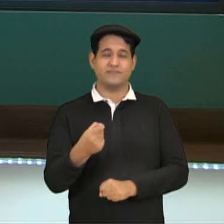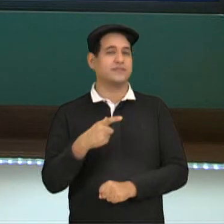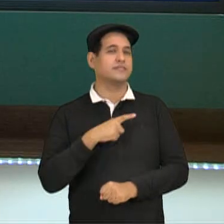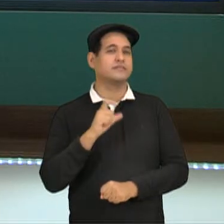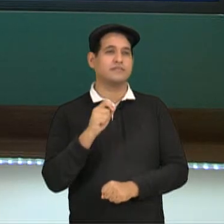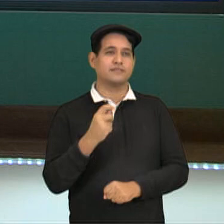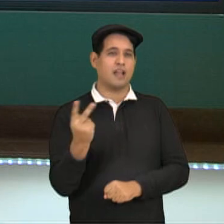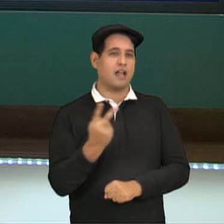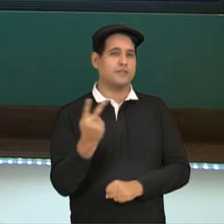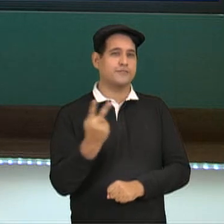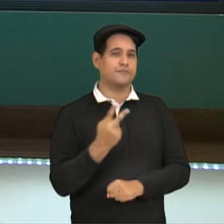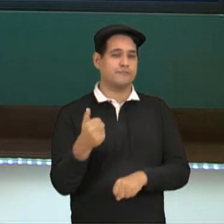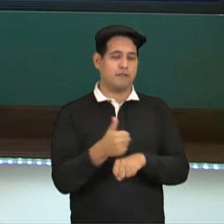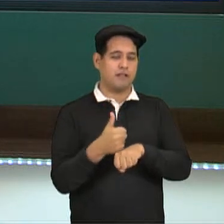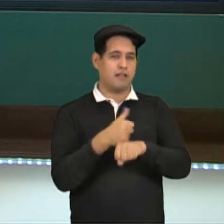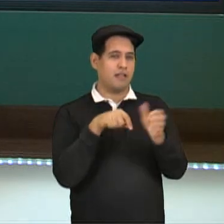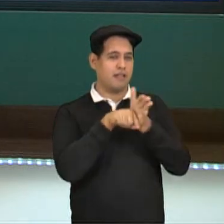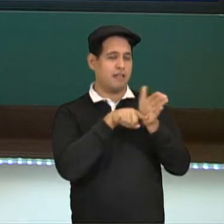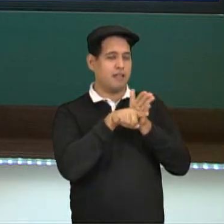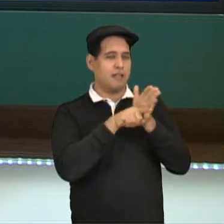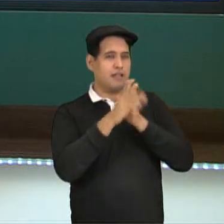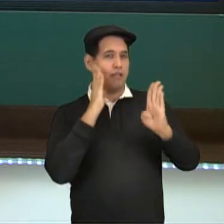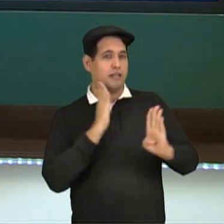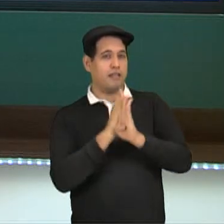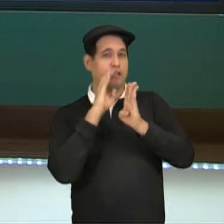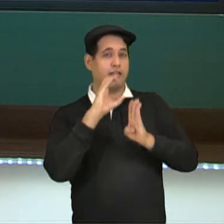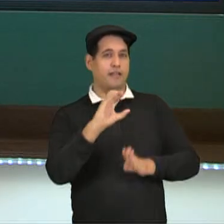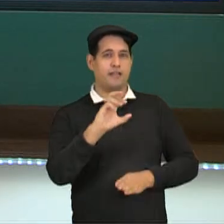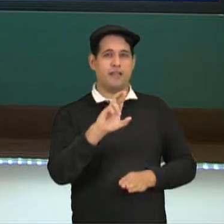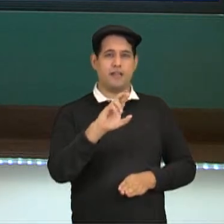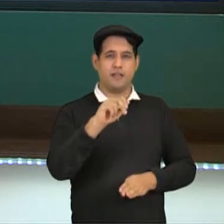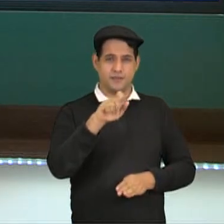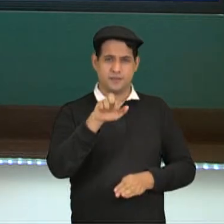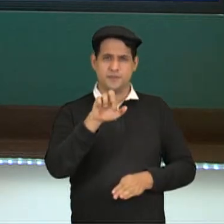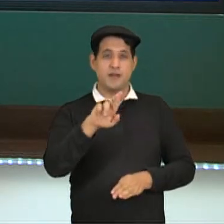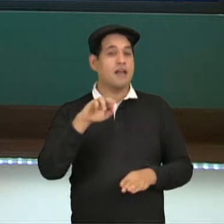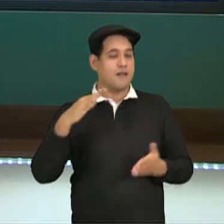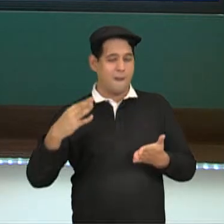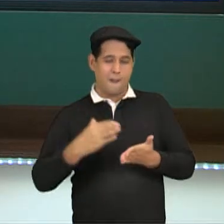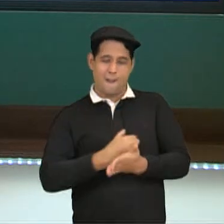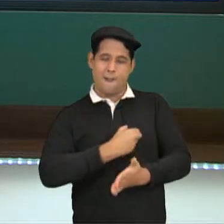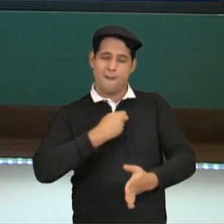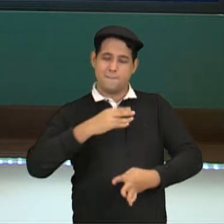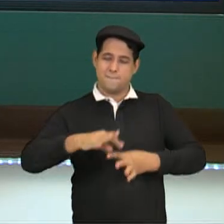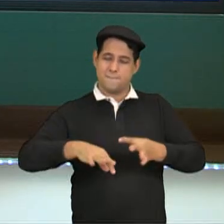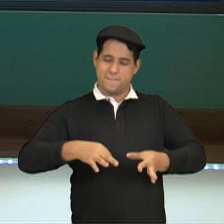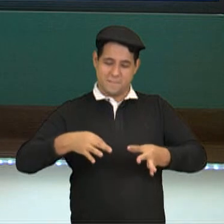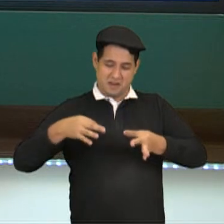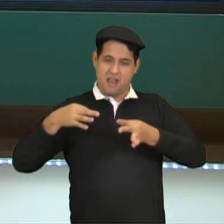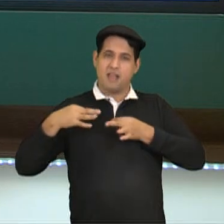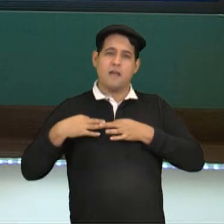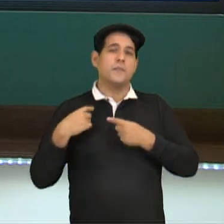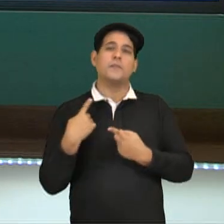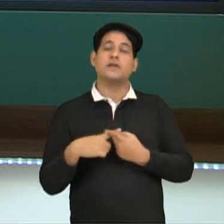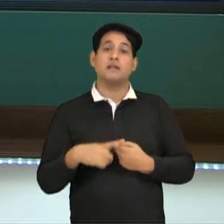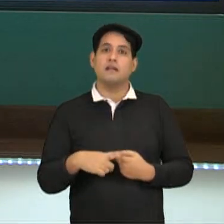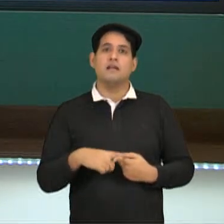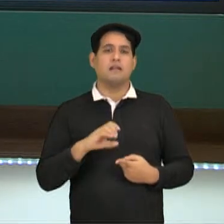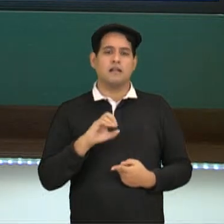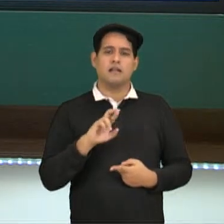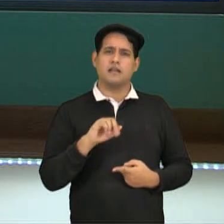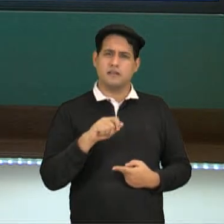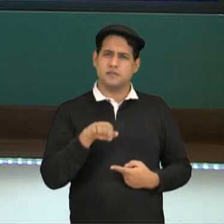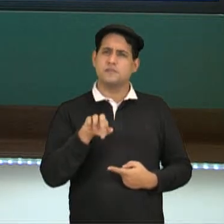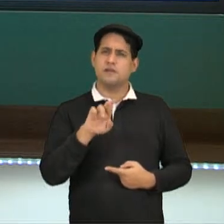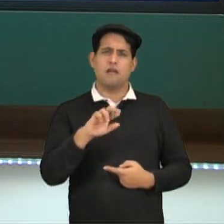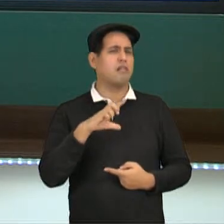lá as duas pesquisadoras que descobriram o CRISPR-Cas9 ganhando o prêmio Nobel, porque realmente o CRISPR